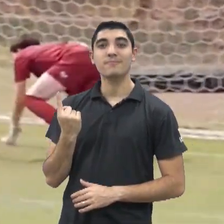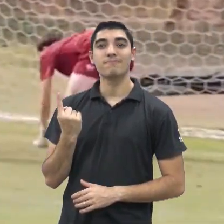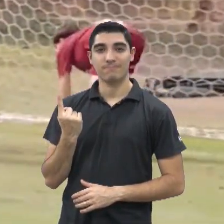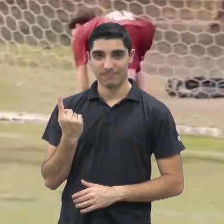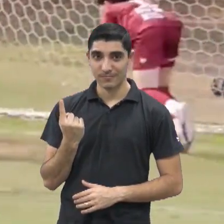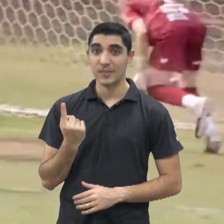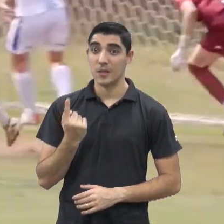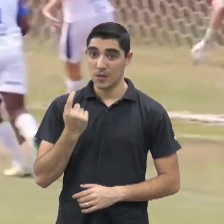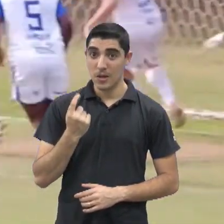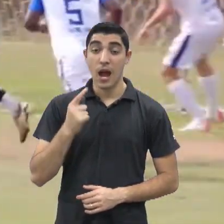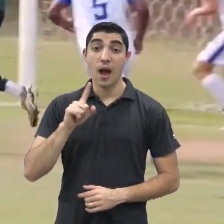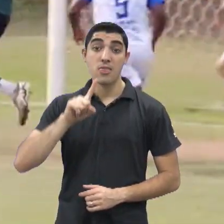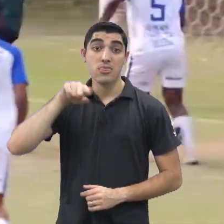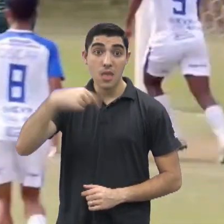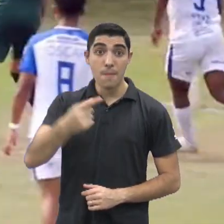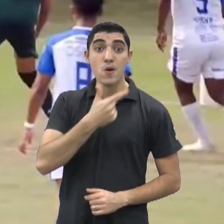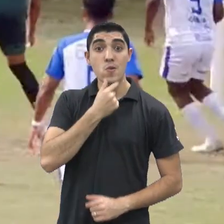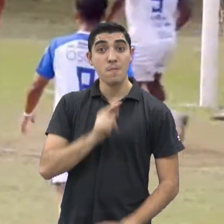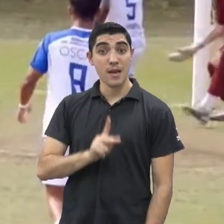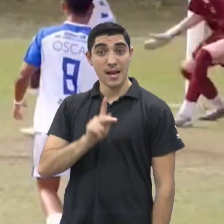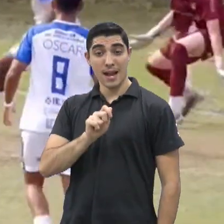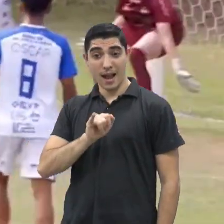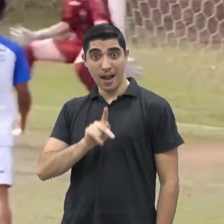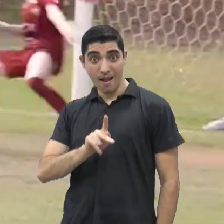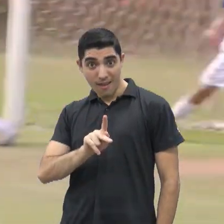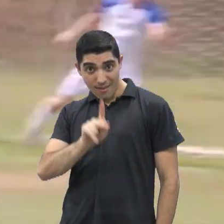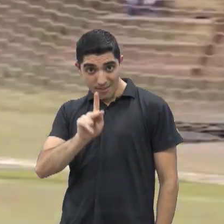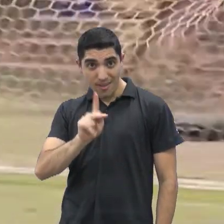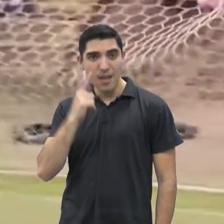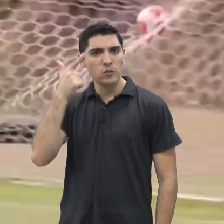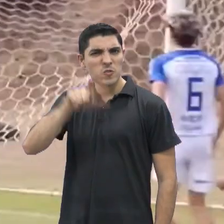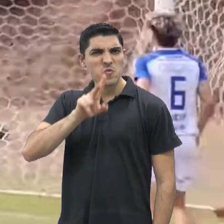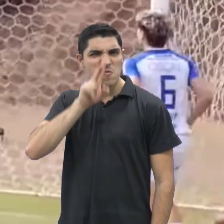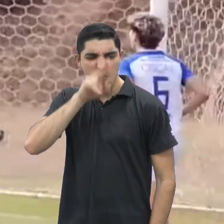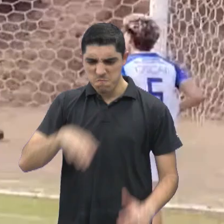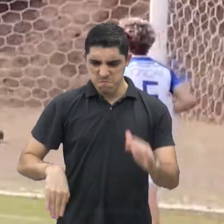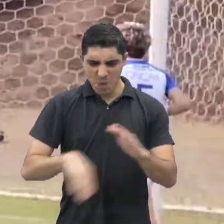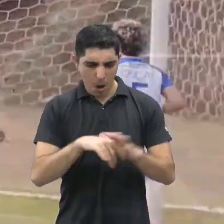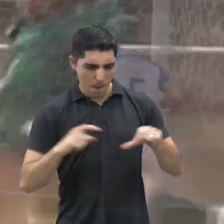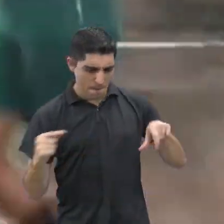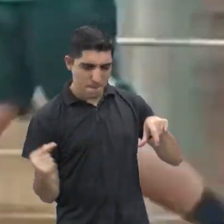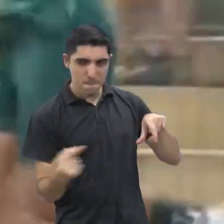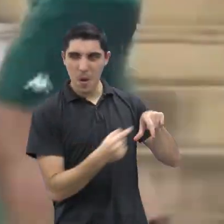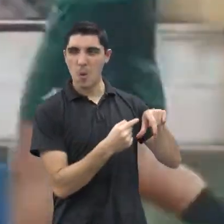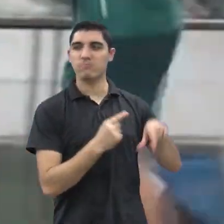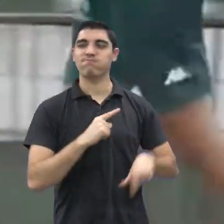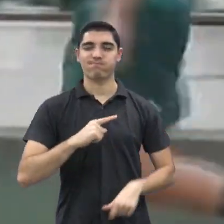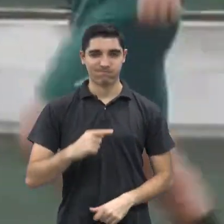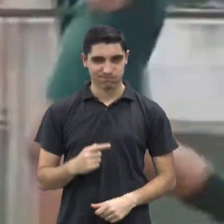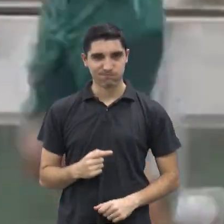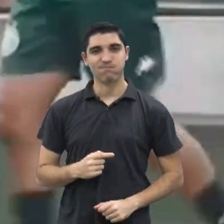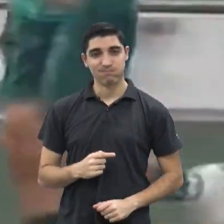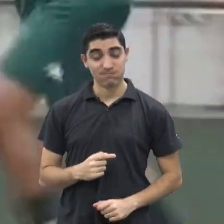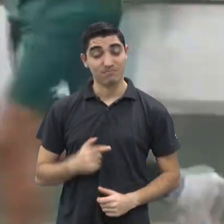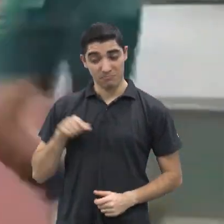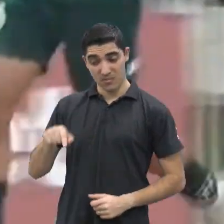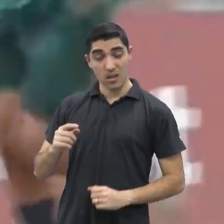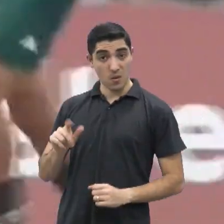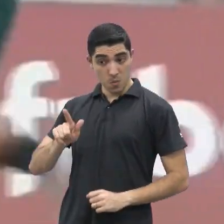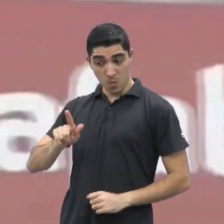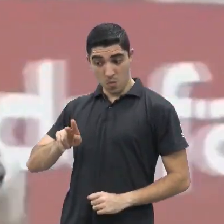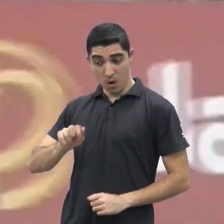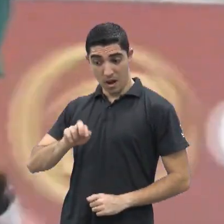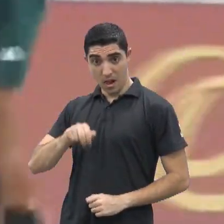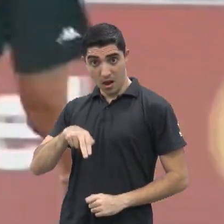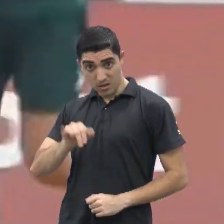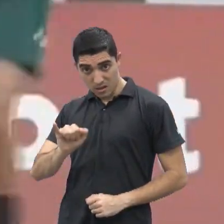São José até que Kaique Gabriel chegou batendo forte. Sem chances para o Enzon. Era o segundo do Guarani. Kaique Gabriel é o